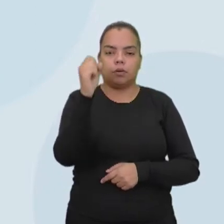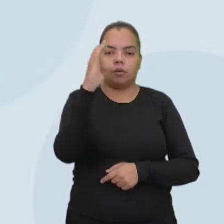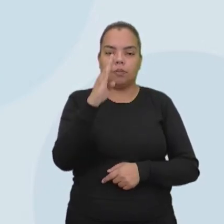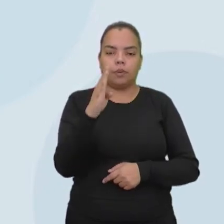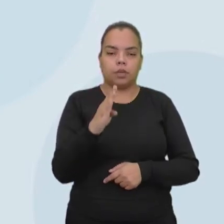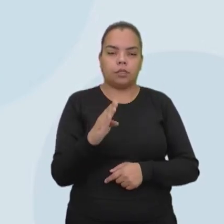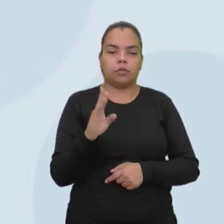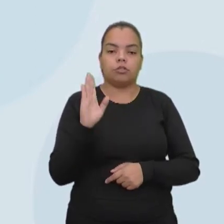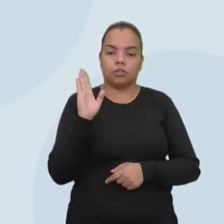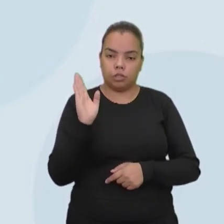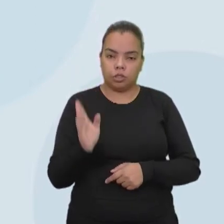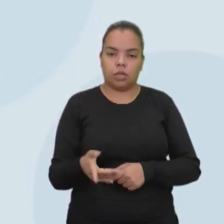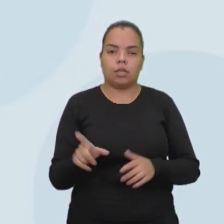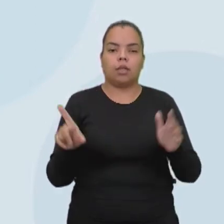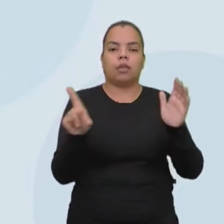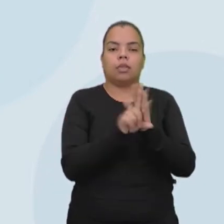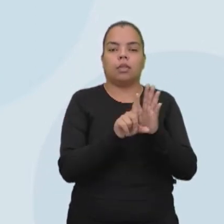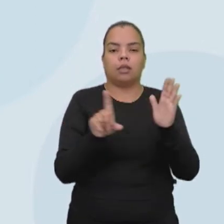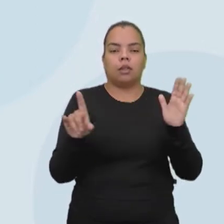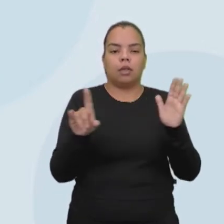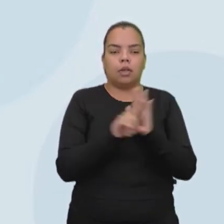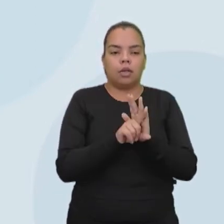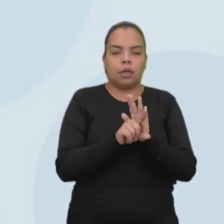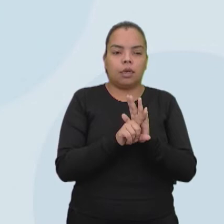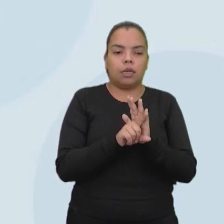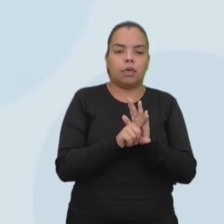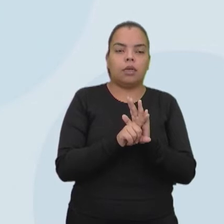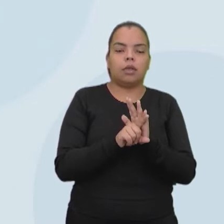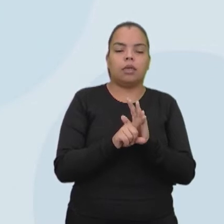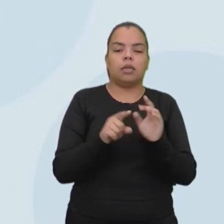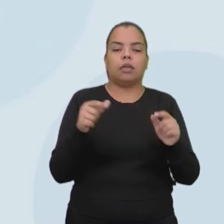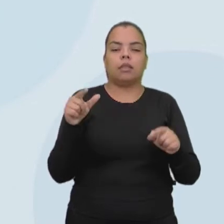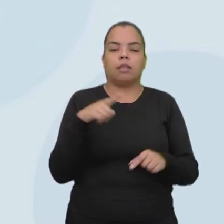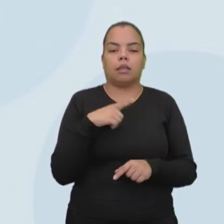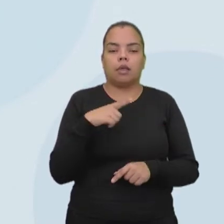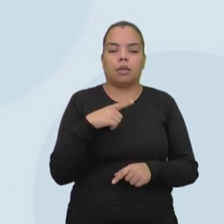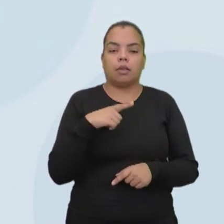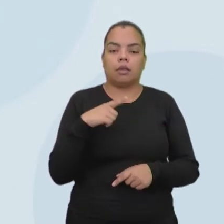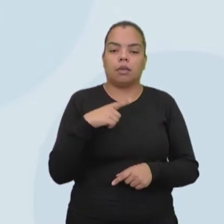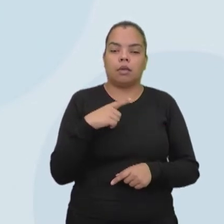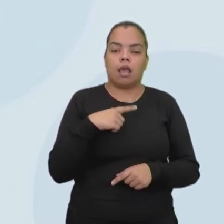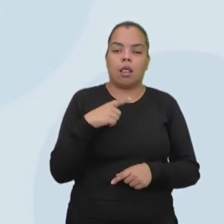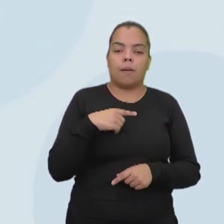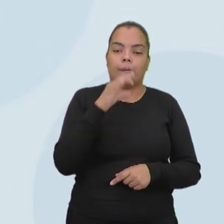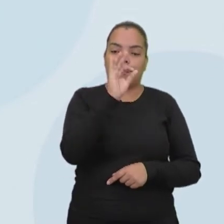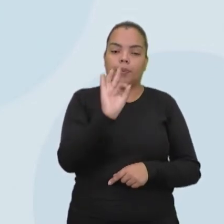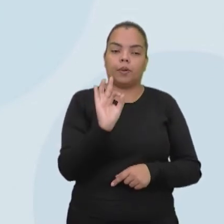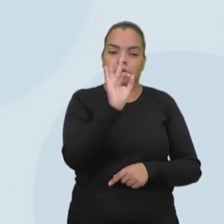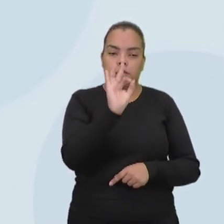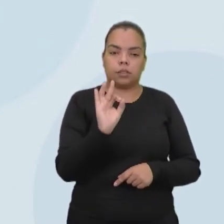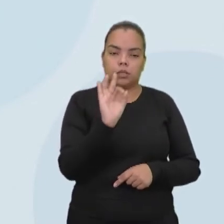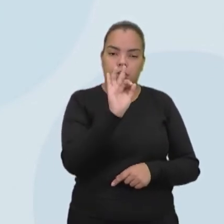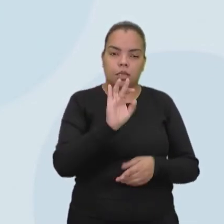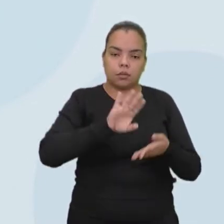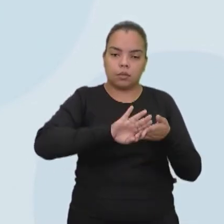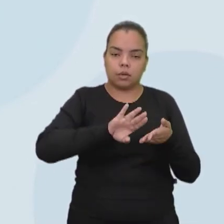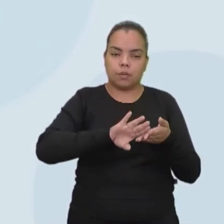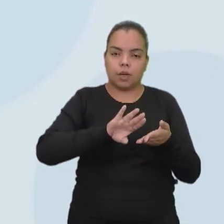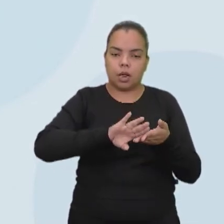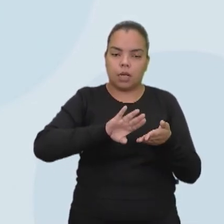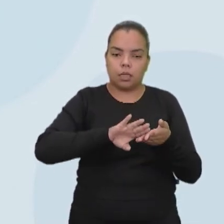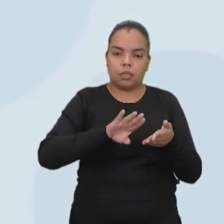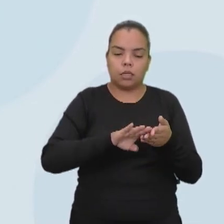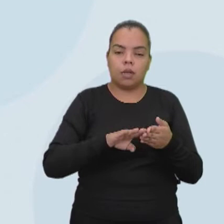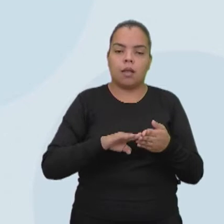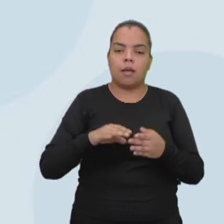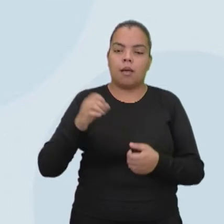1995, o Brasil possui legislação que prevê cotas eleitorais, reservando aí um percentual de candidaturas em